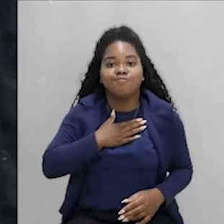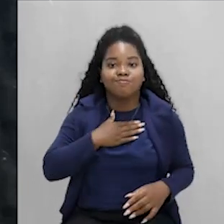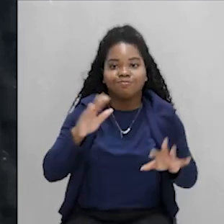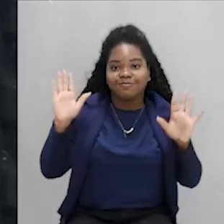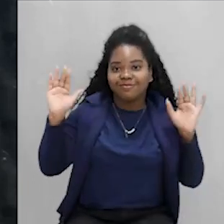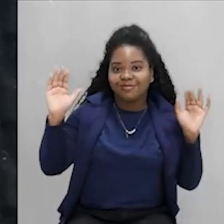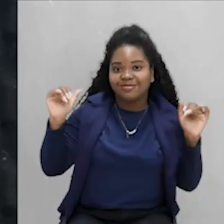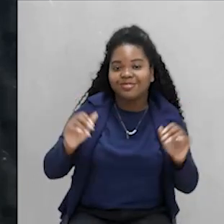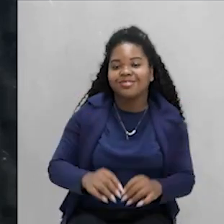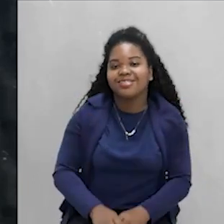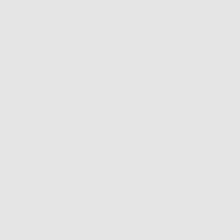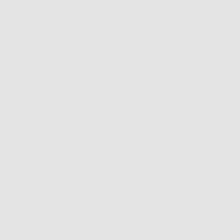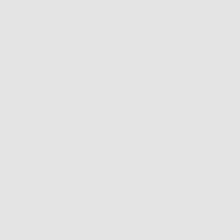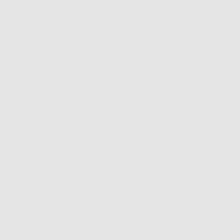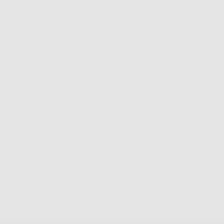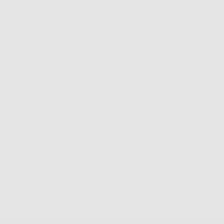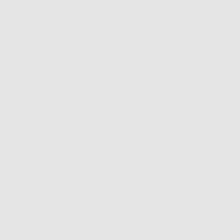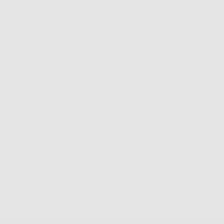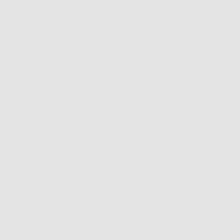próxima valeu